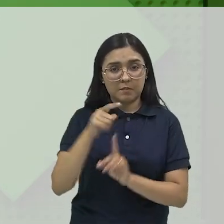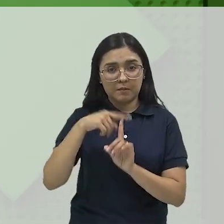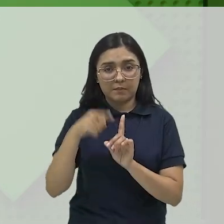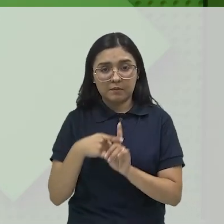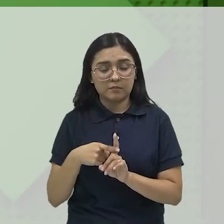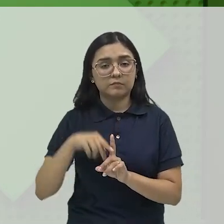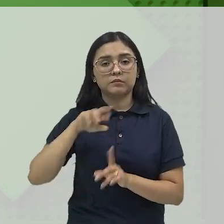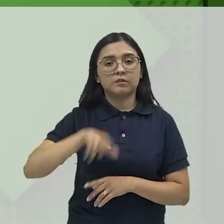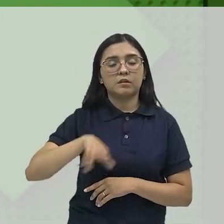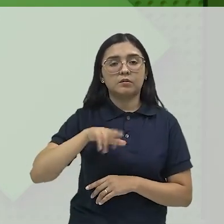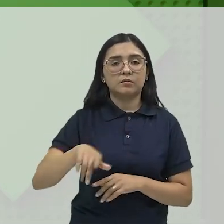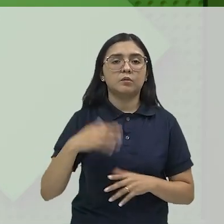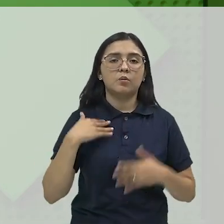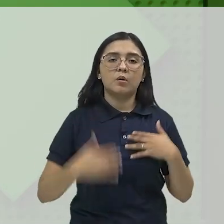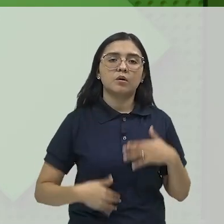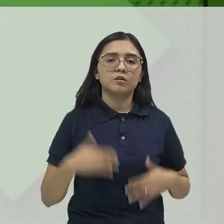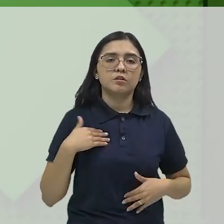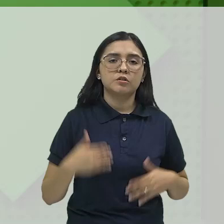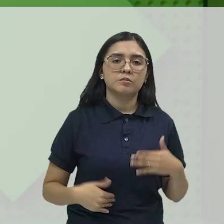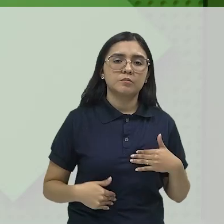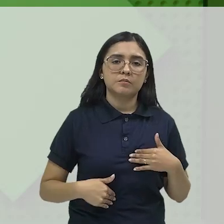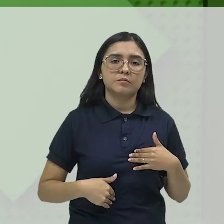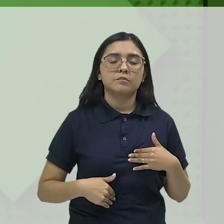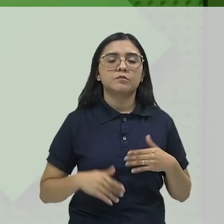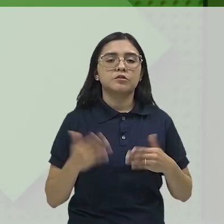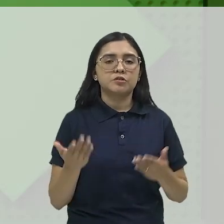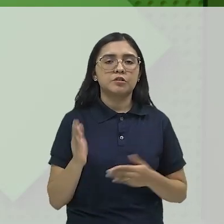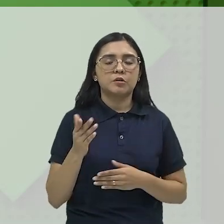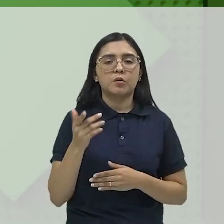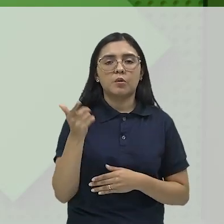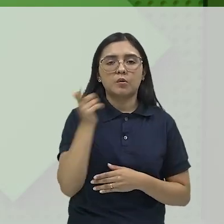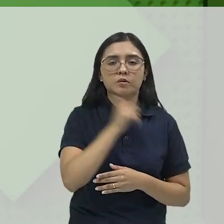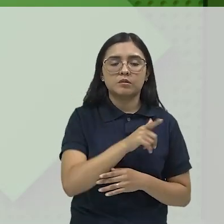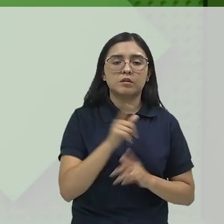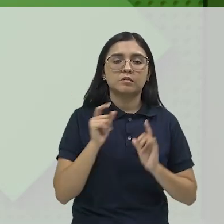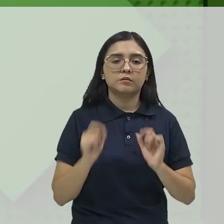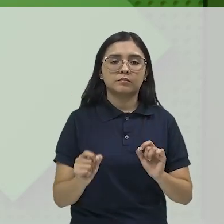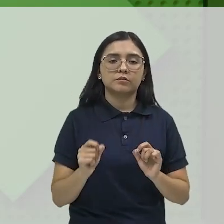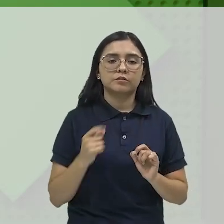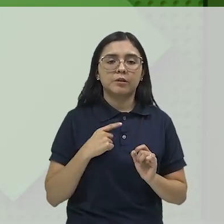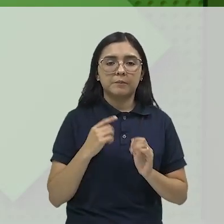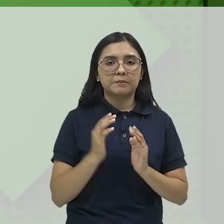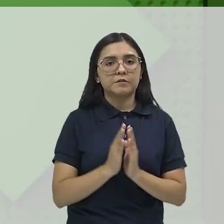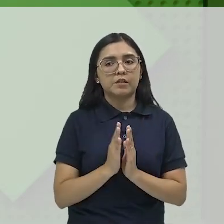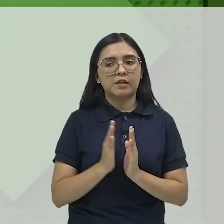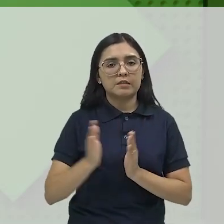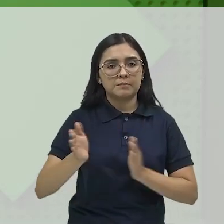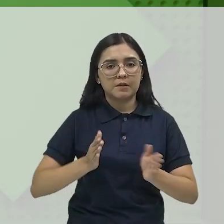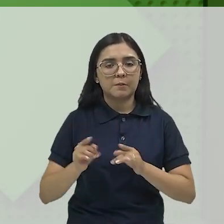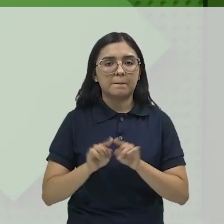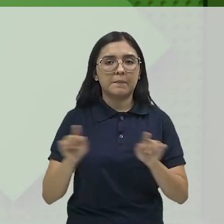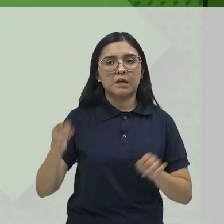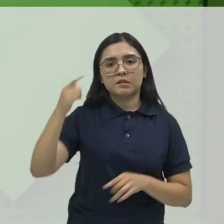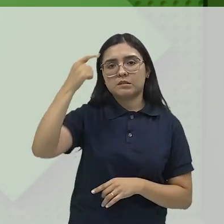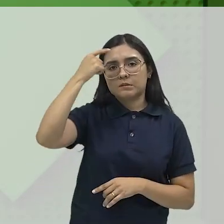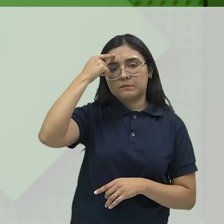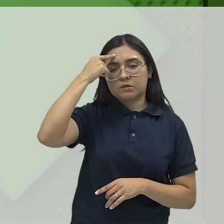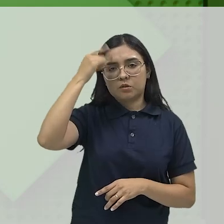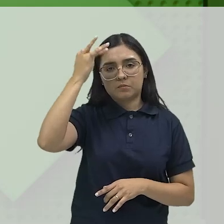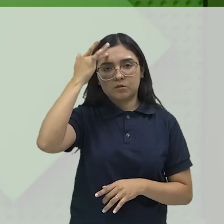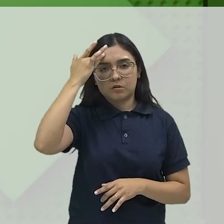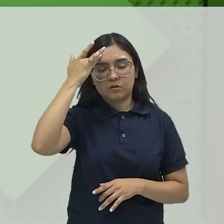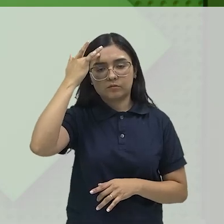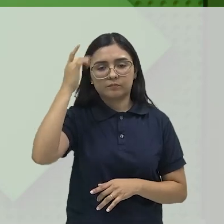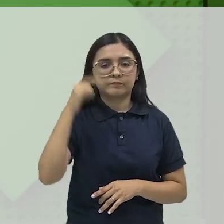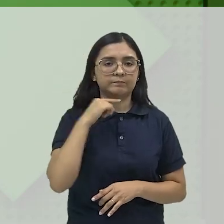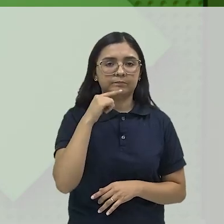Não necessariamente, o organismo dela ele já consegue, né? Ele já chegou nessa etapa, mas psicologicamente nenhuma criança